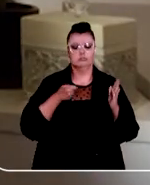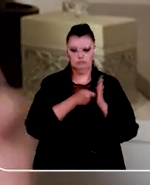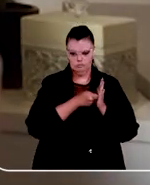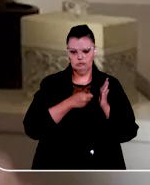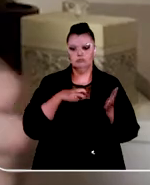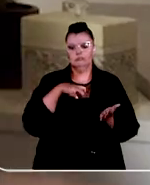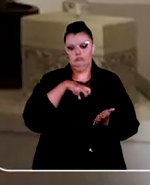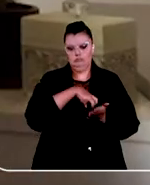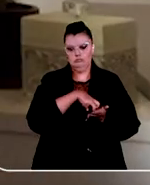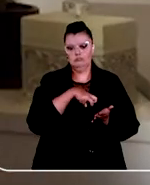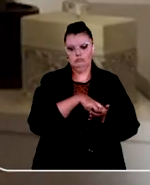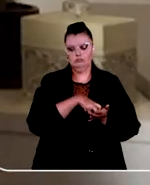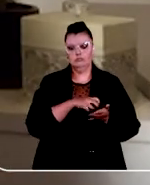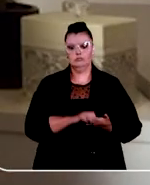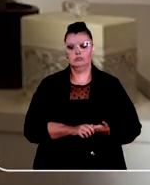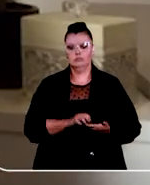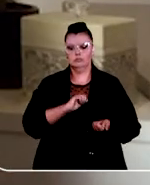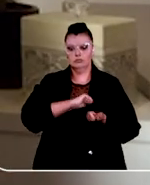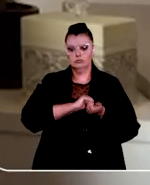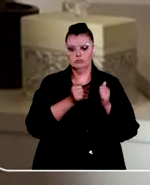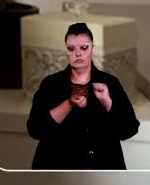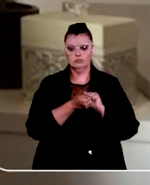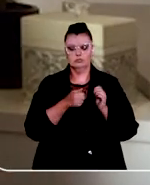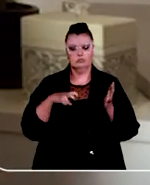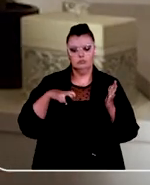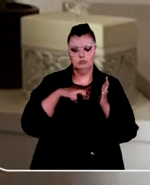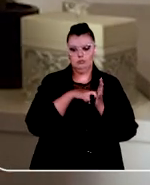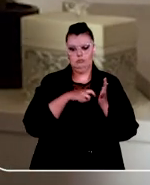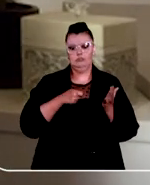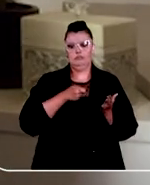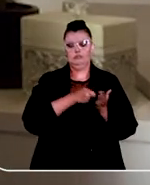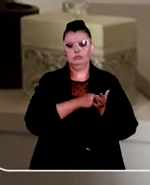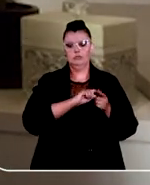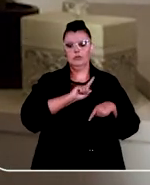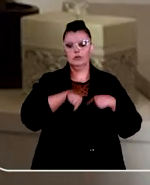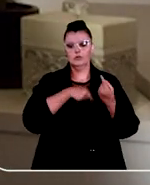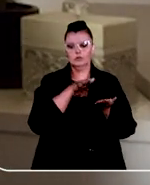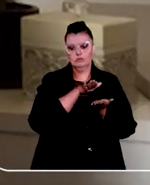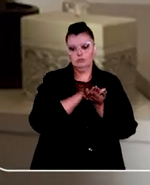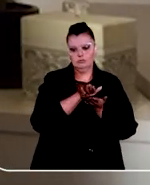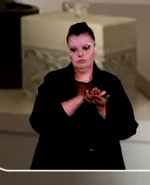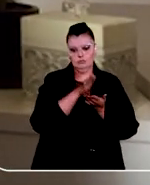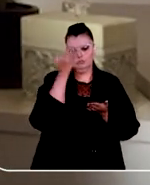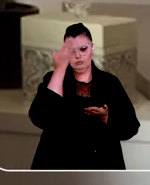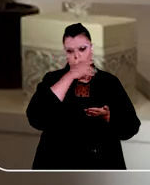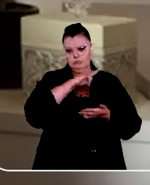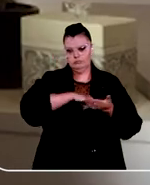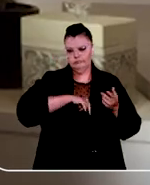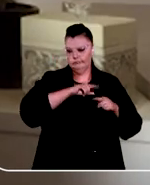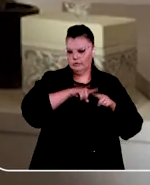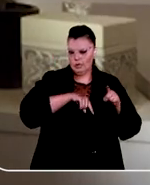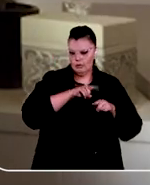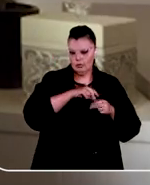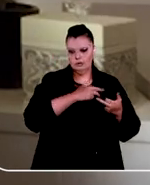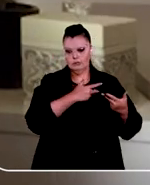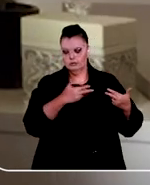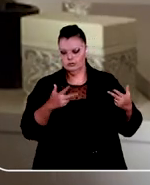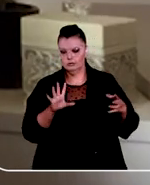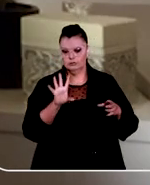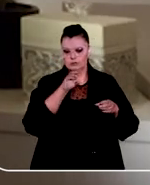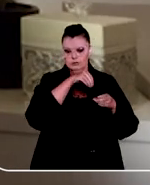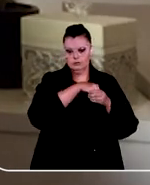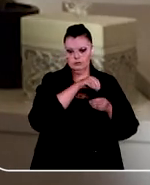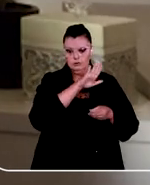valor não seria possível porque já houve expedição do mandado de pagamento e essa expedição do mandado de pagamento equivale a uma sentença